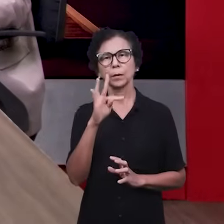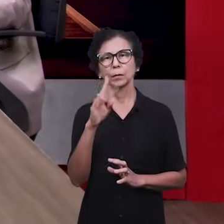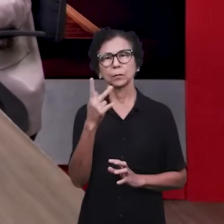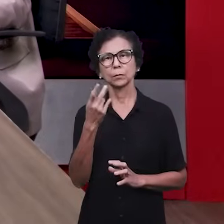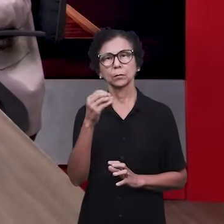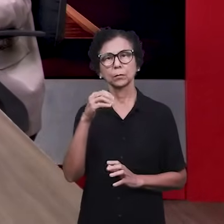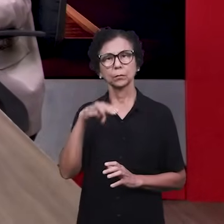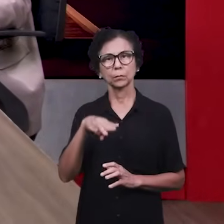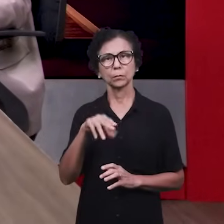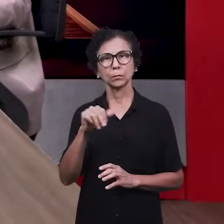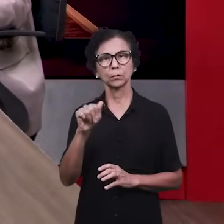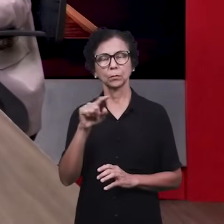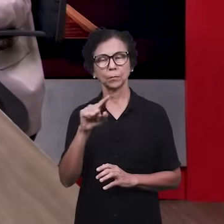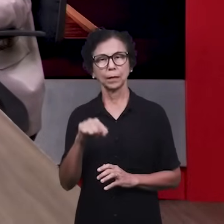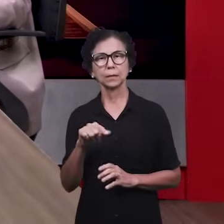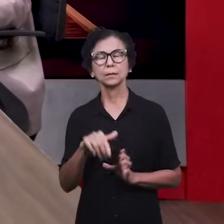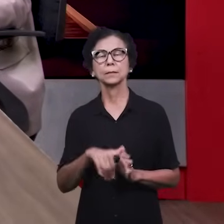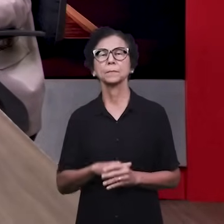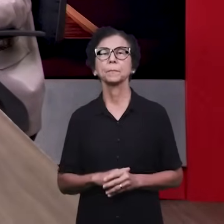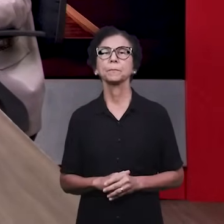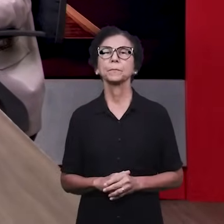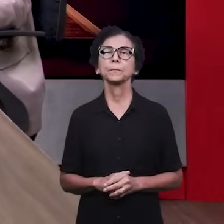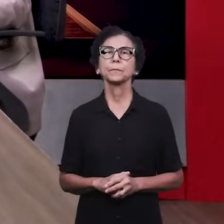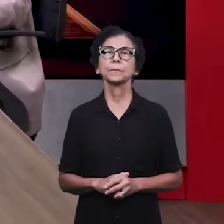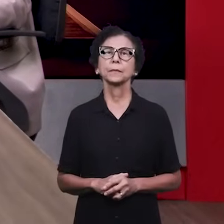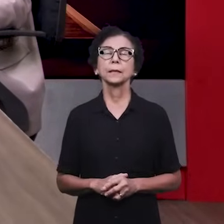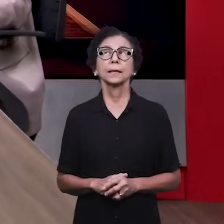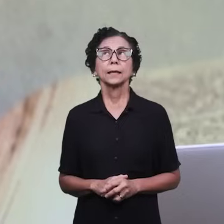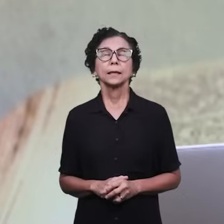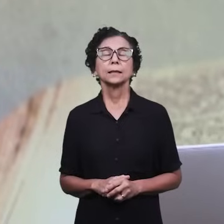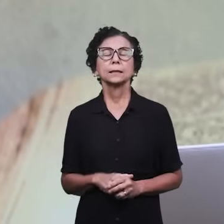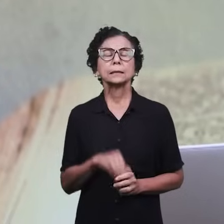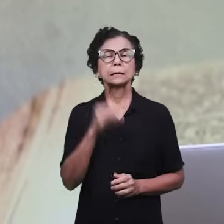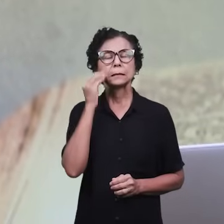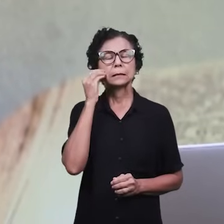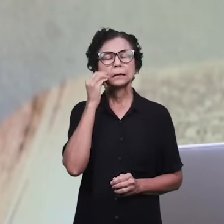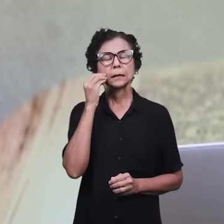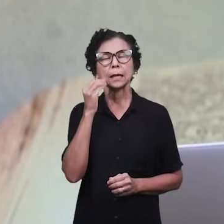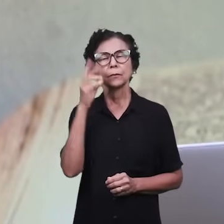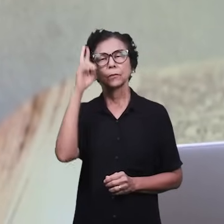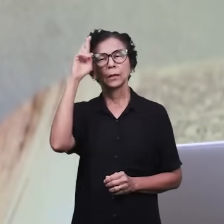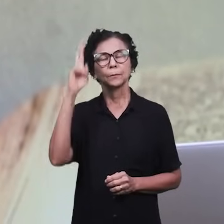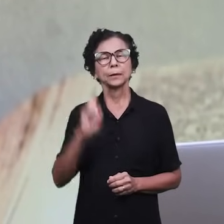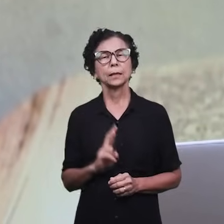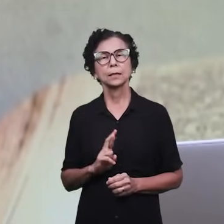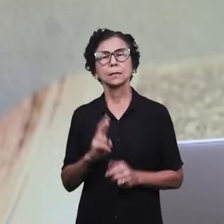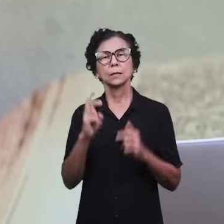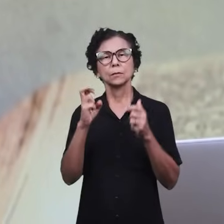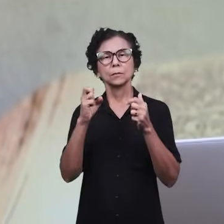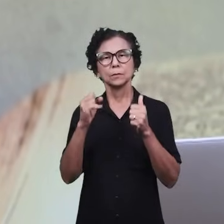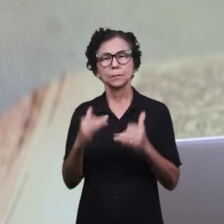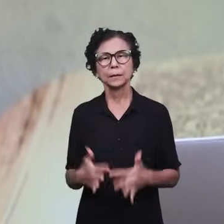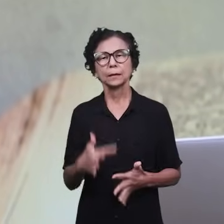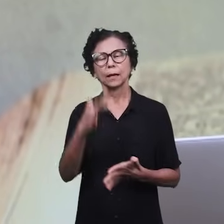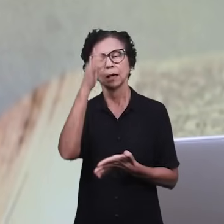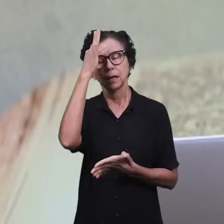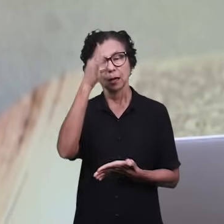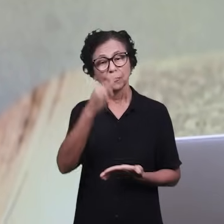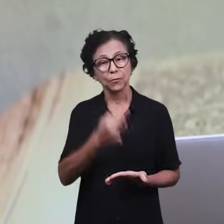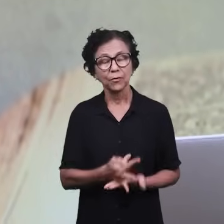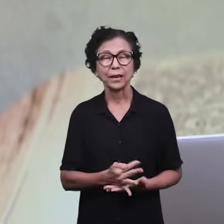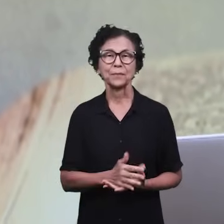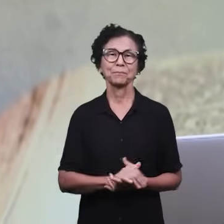Aquino, o grande problema aqui foi a questão de querer explicar racionalmente a fé, a